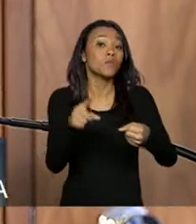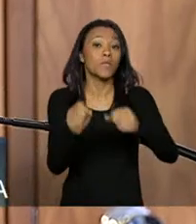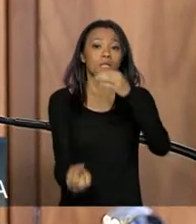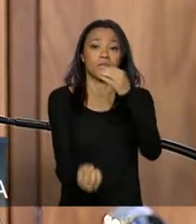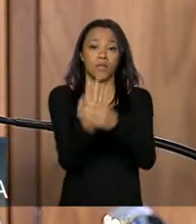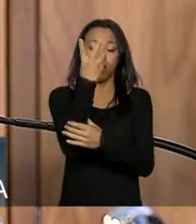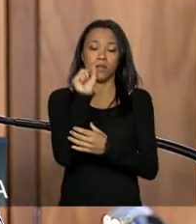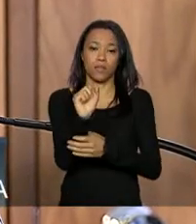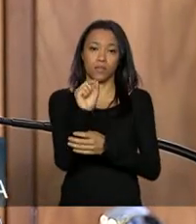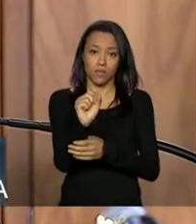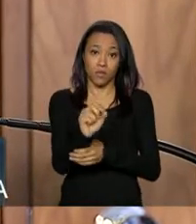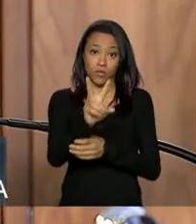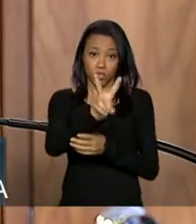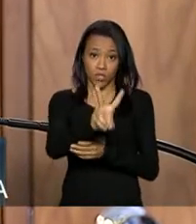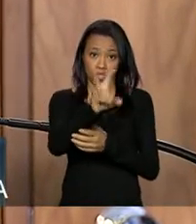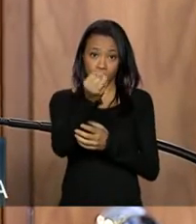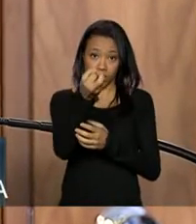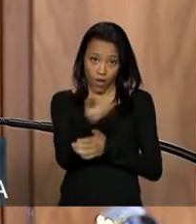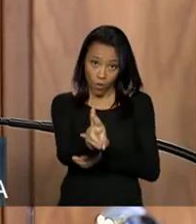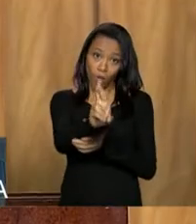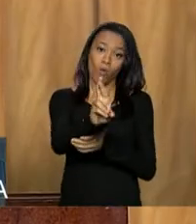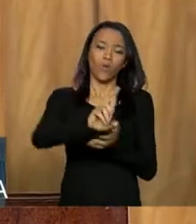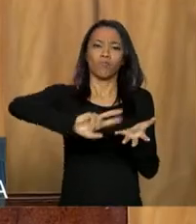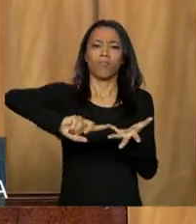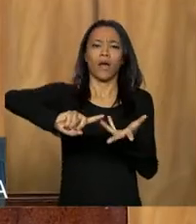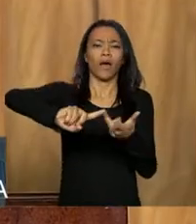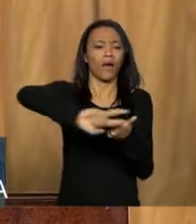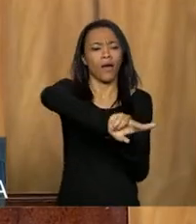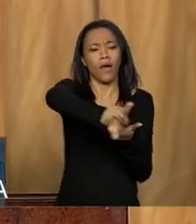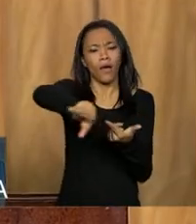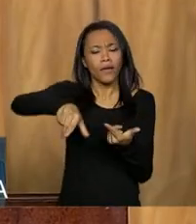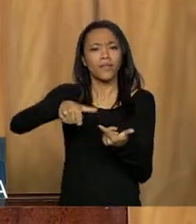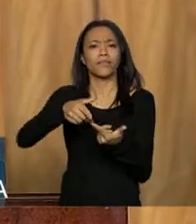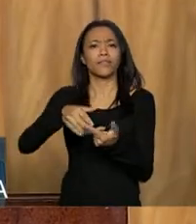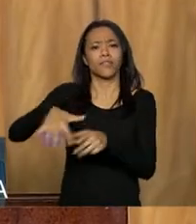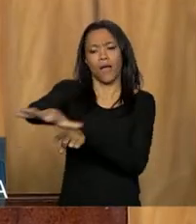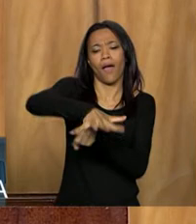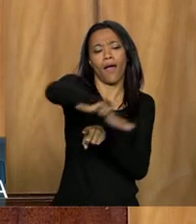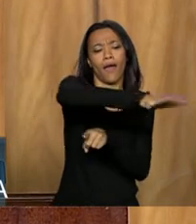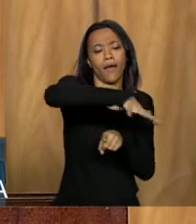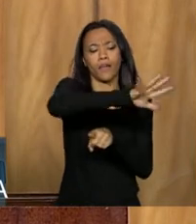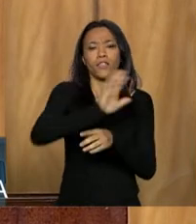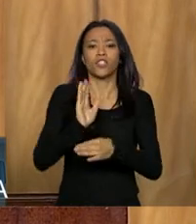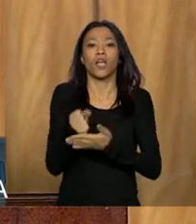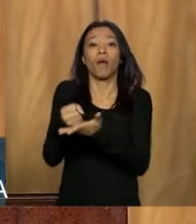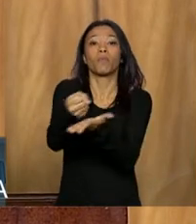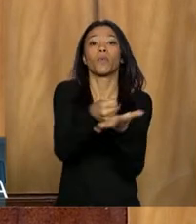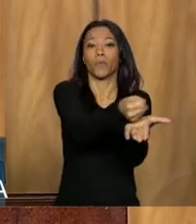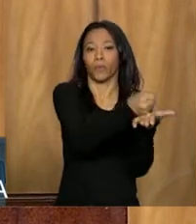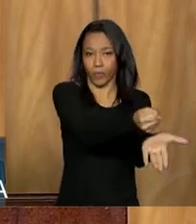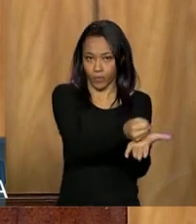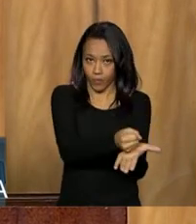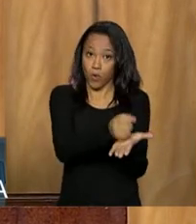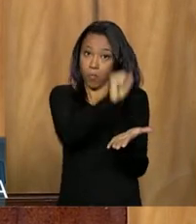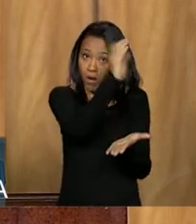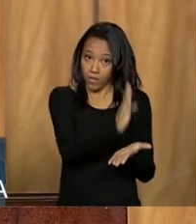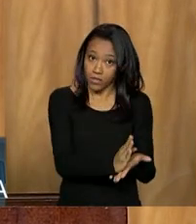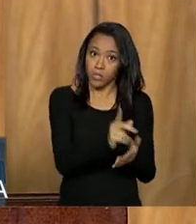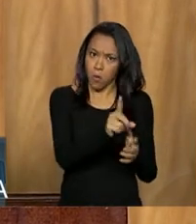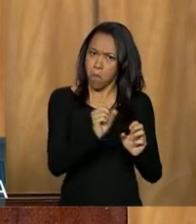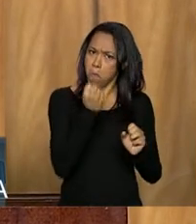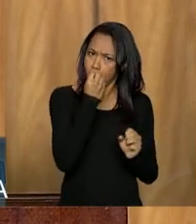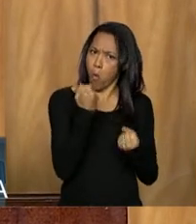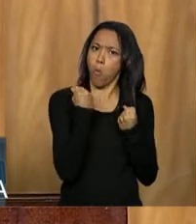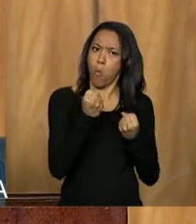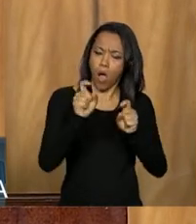do valor agregado através da diversificação das áreas de cooperação entre os dois países. Brasil tem um ponto forte em